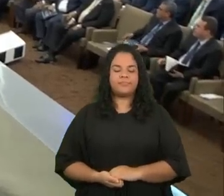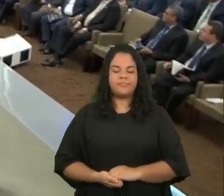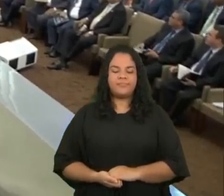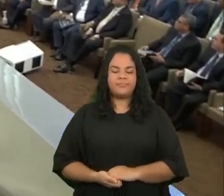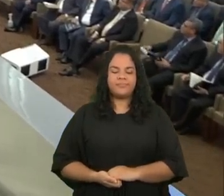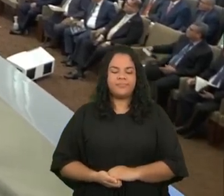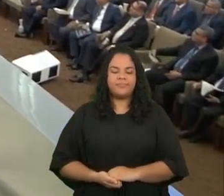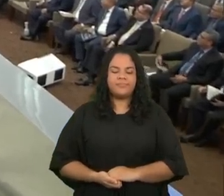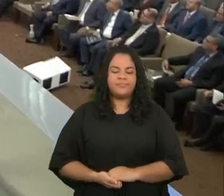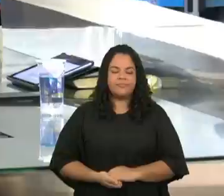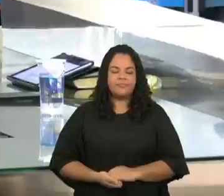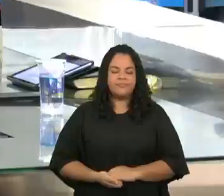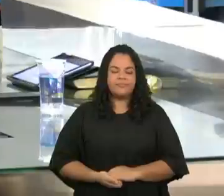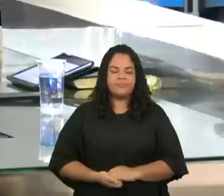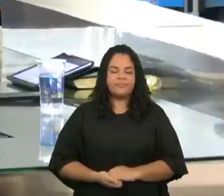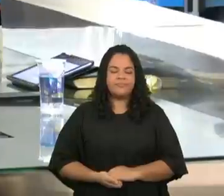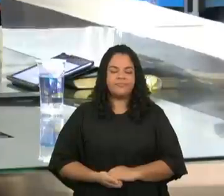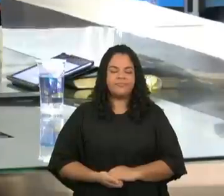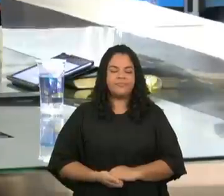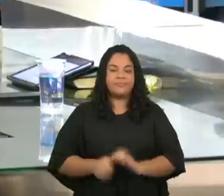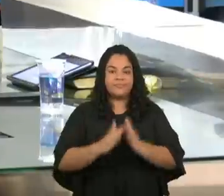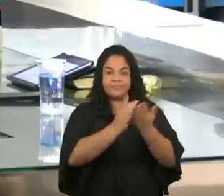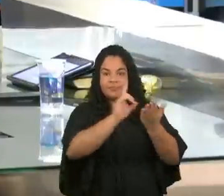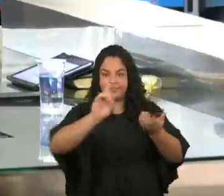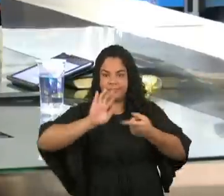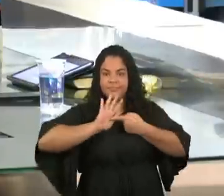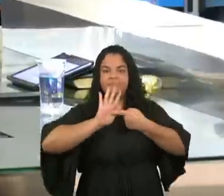E buscar-me-eis,